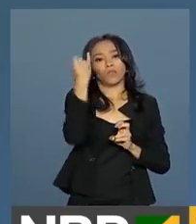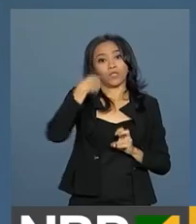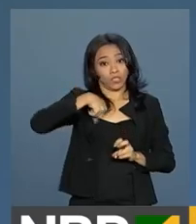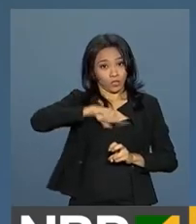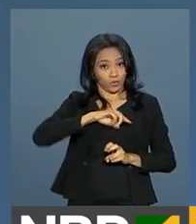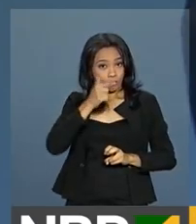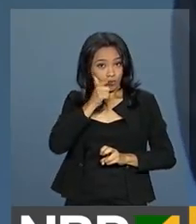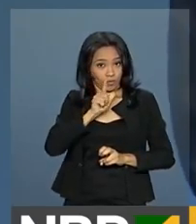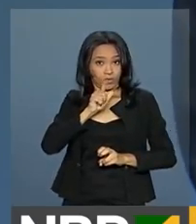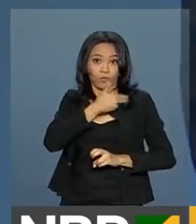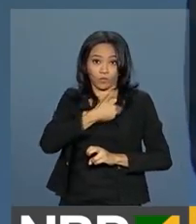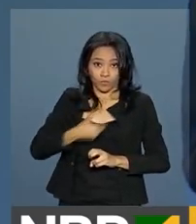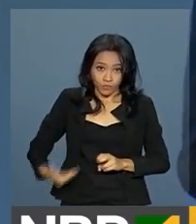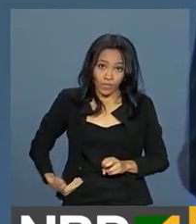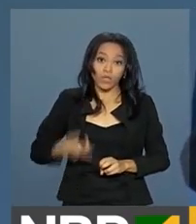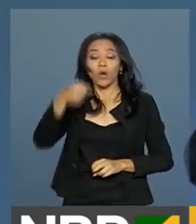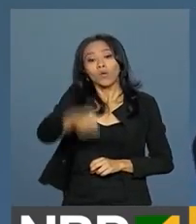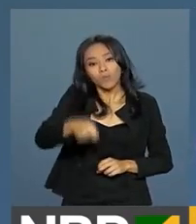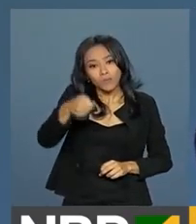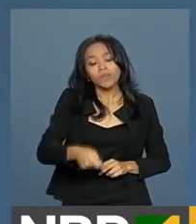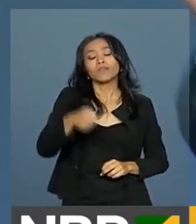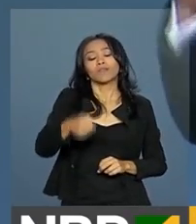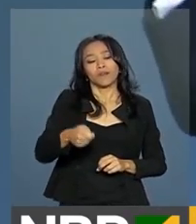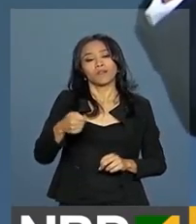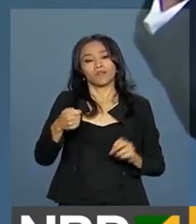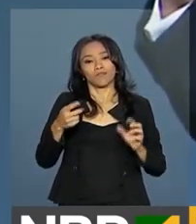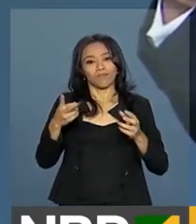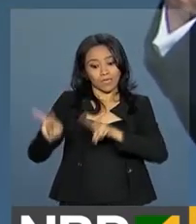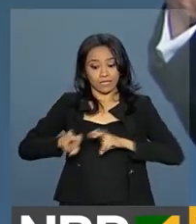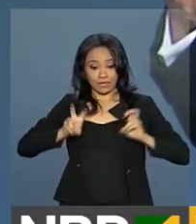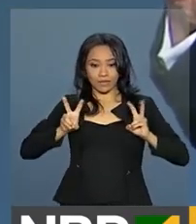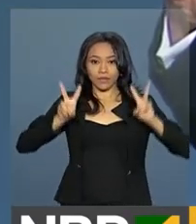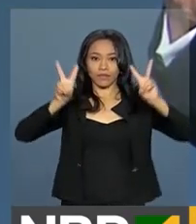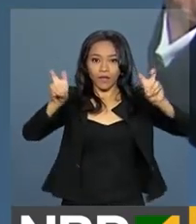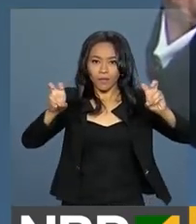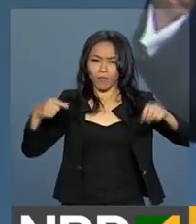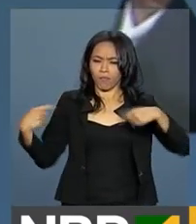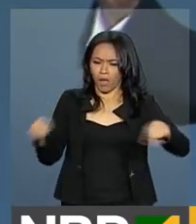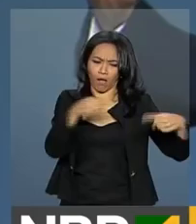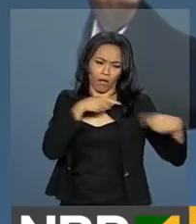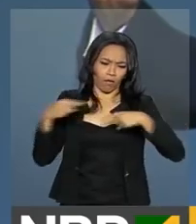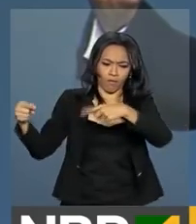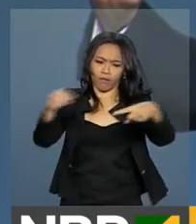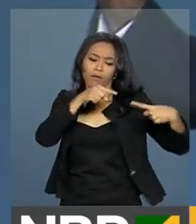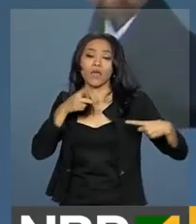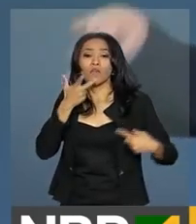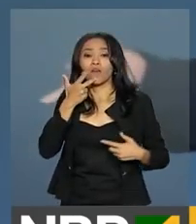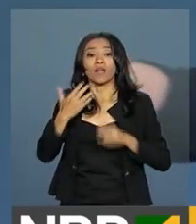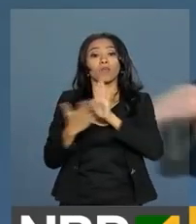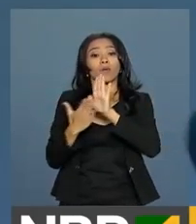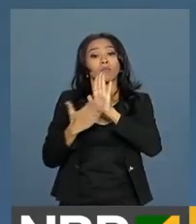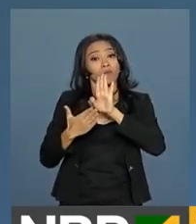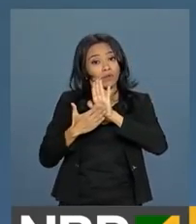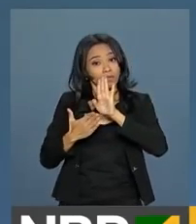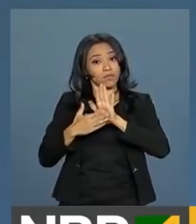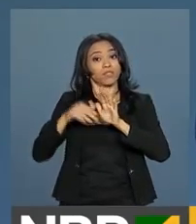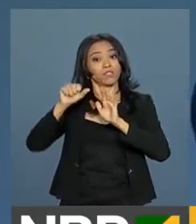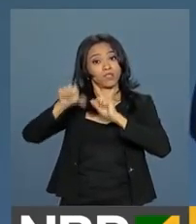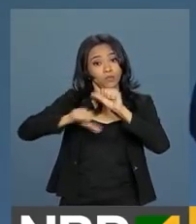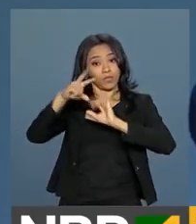é tornar obrigatório no debate político muitas vezes eu digo que a reforma da previdência fundamental para o país